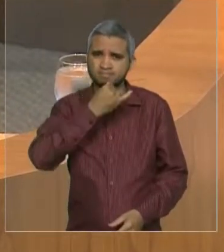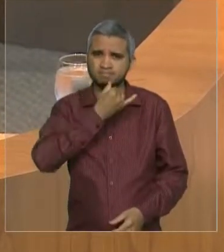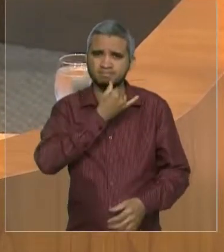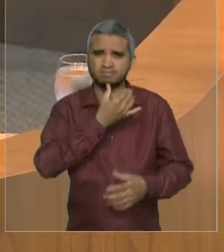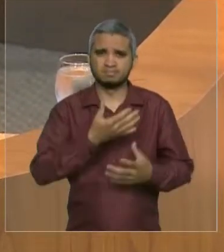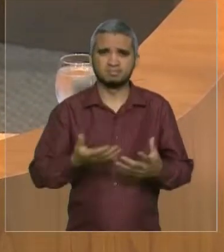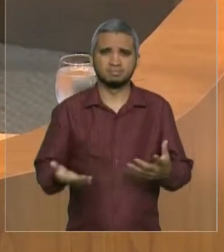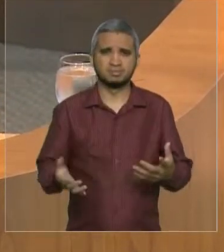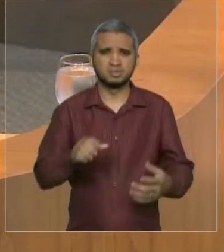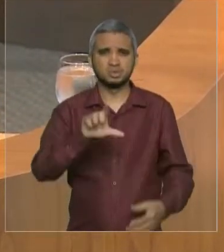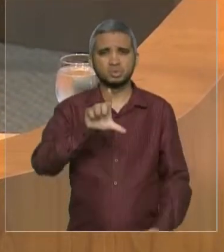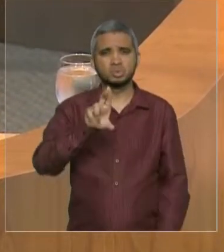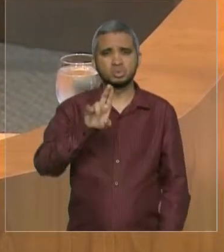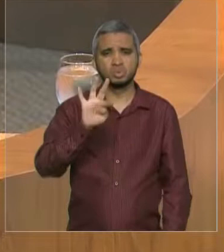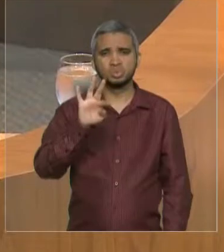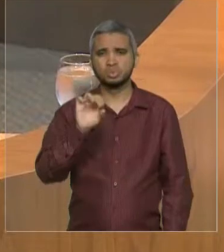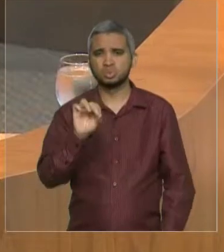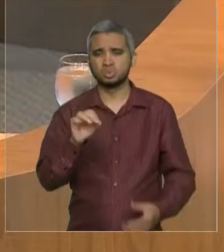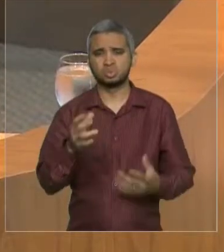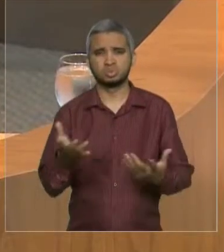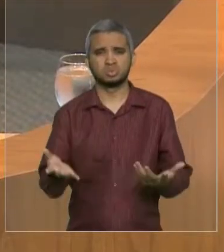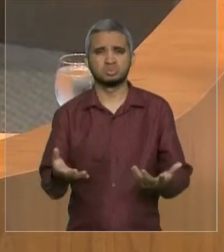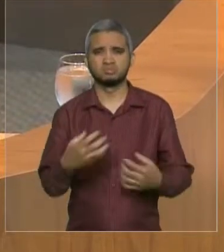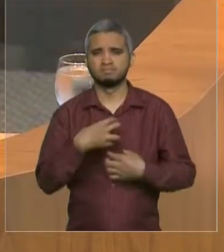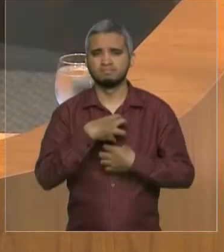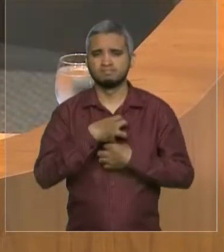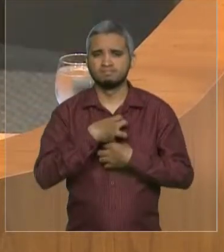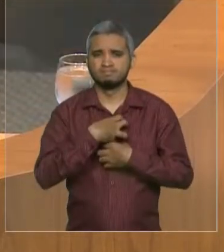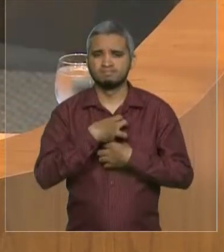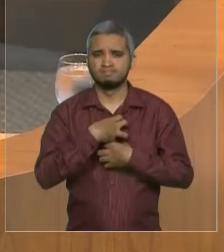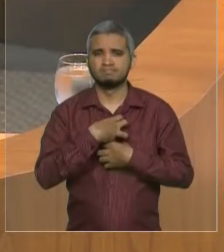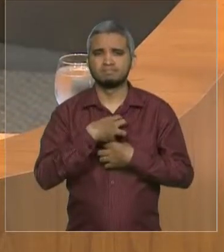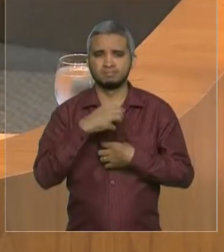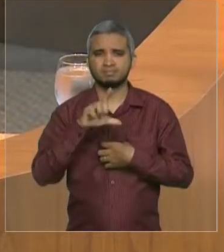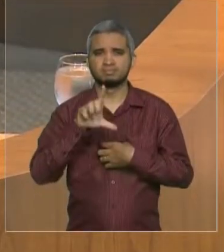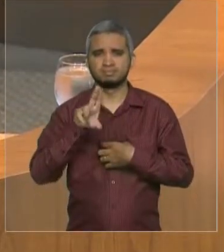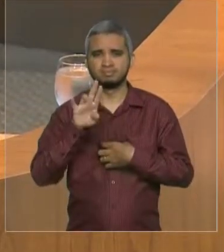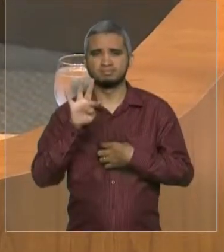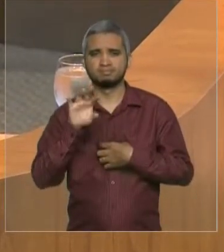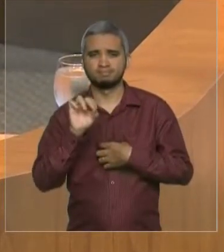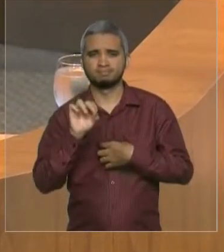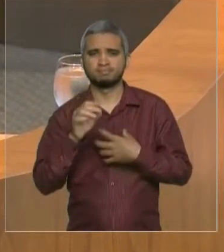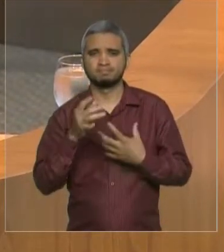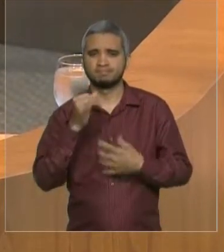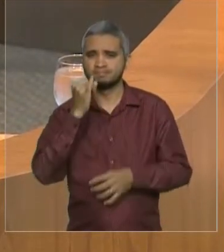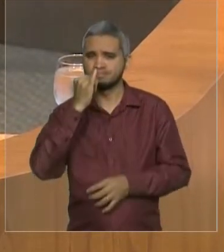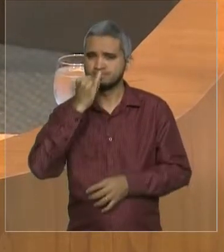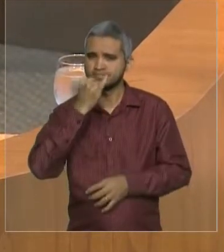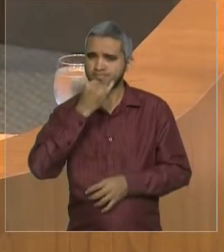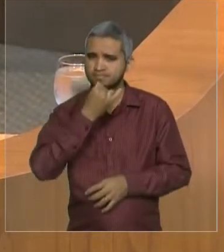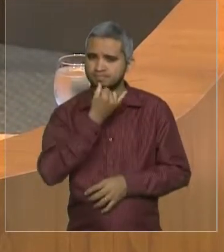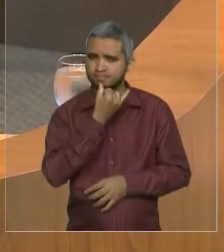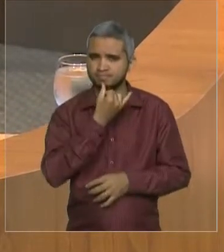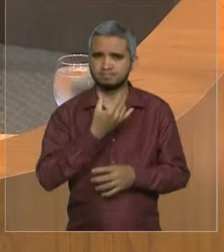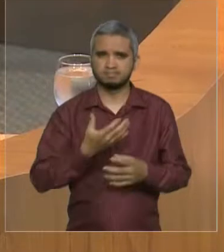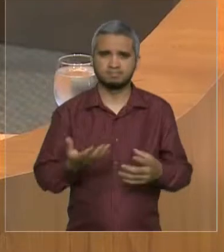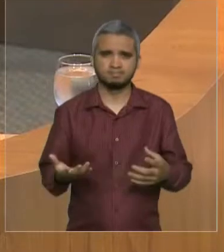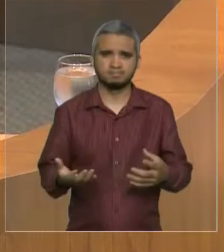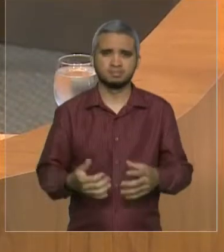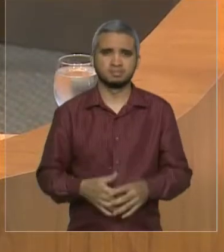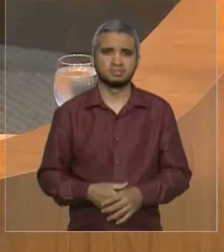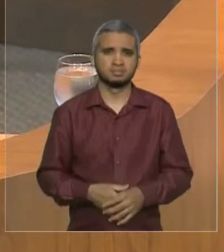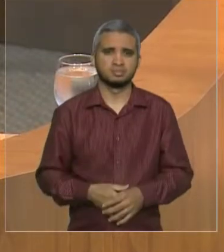luto, e o nosso pesar, as nossas condolências aos